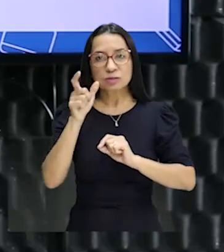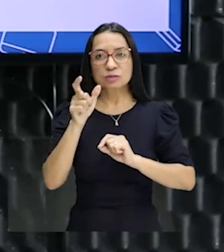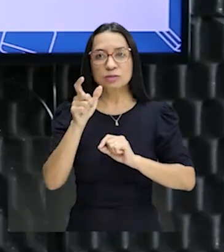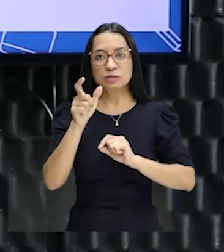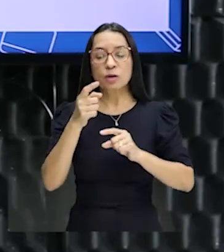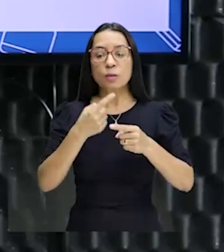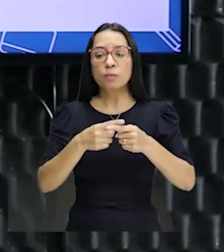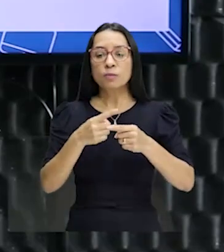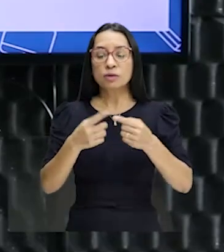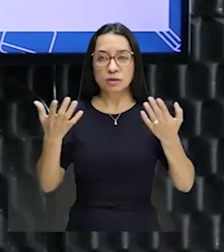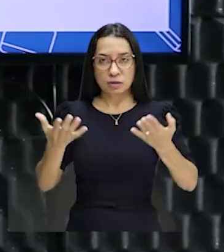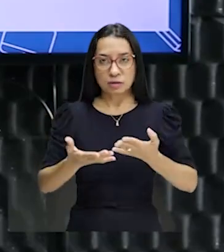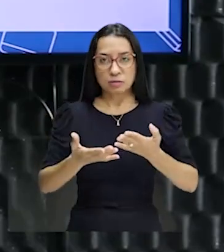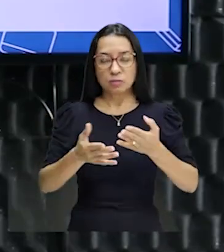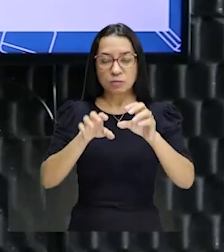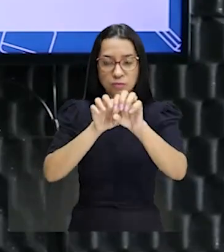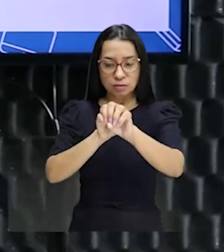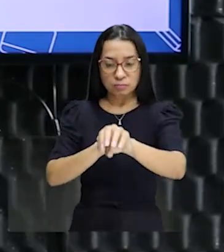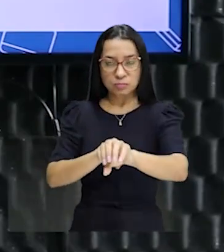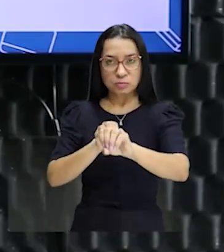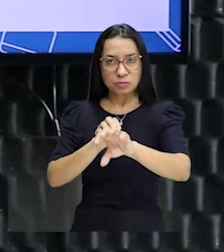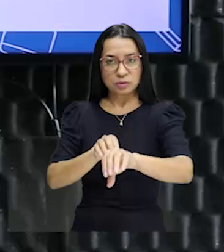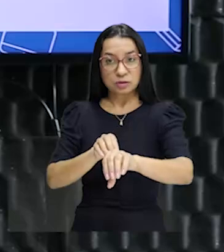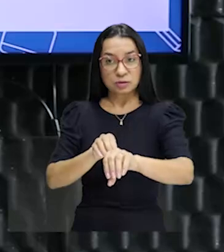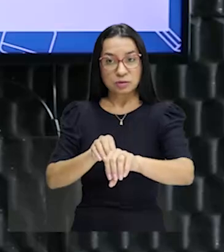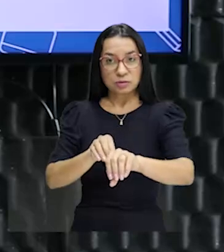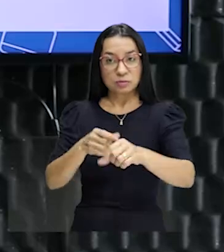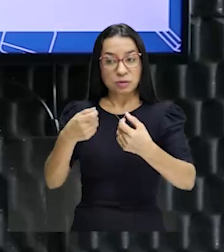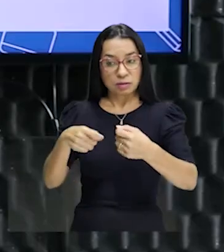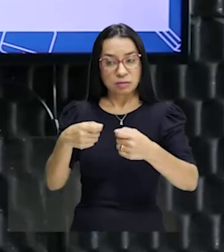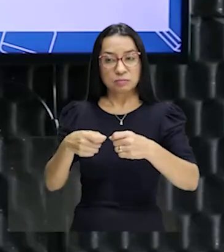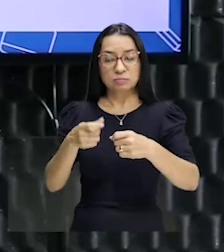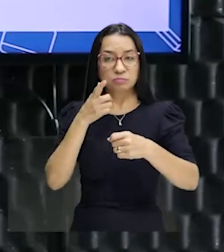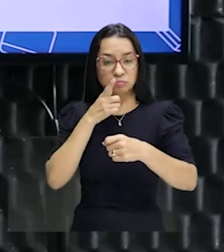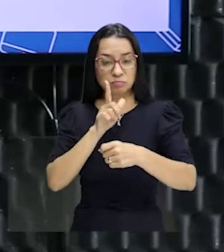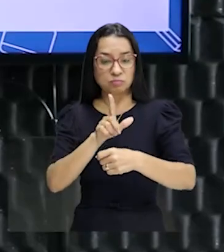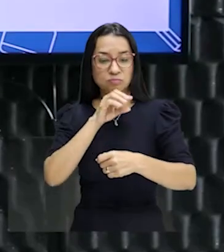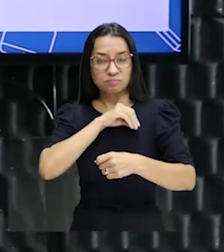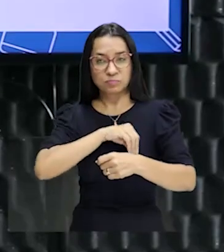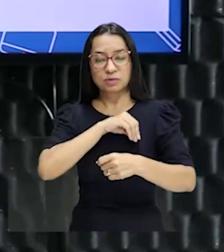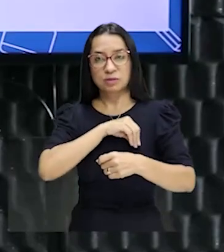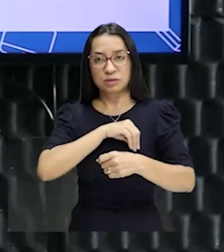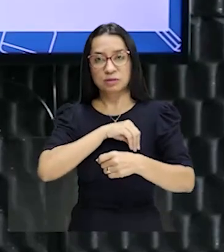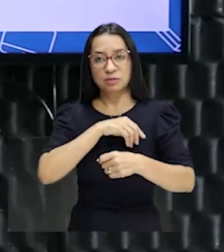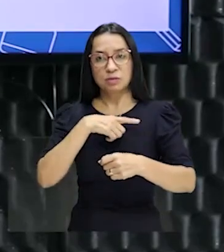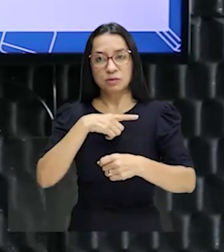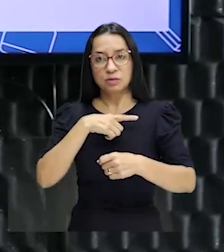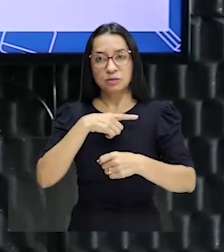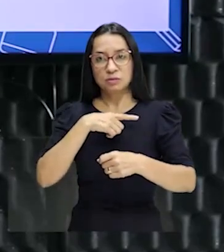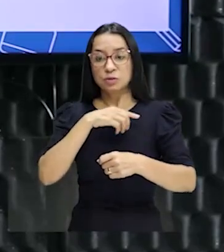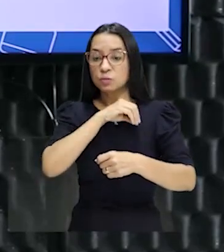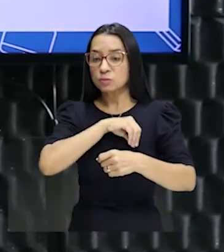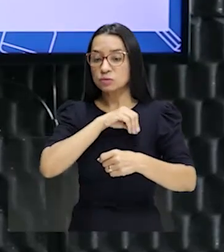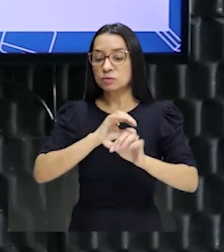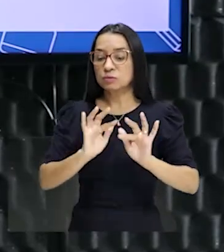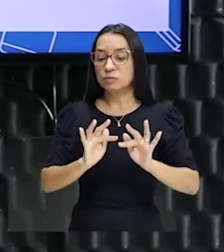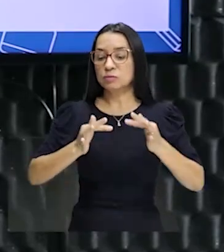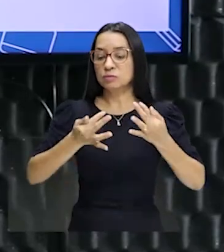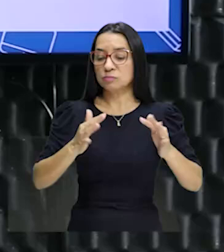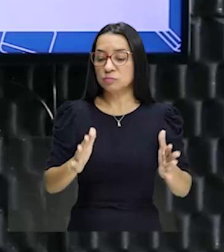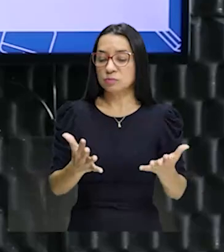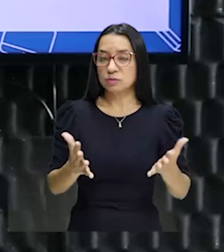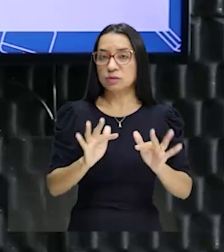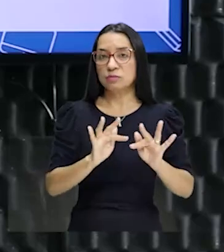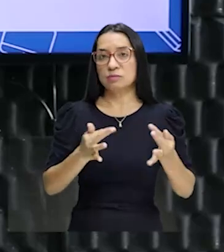aula para vocês, é o meu ganha-pão. É daqui que eu tiro a minha renda familiar. Então aqui não tem algo que